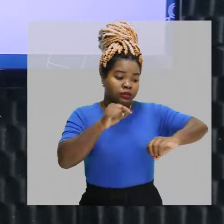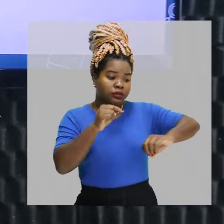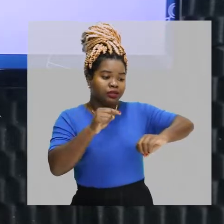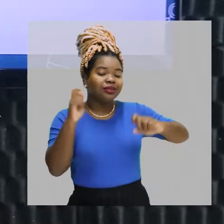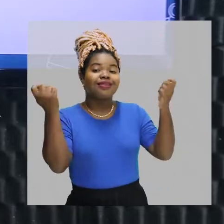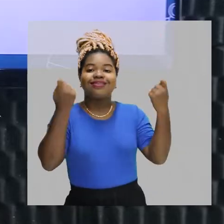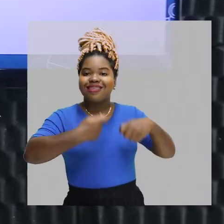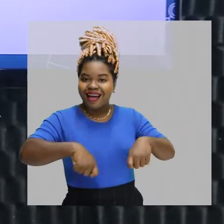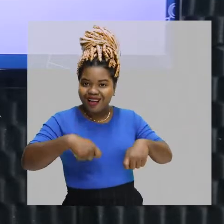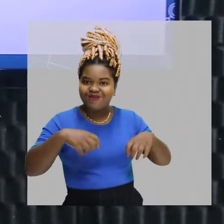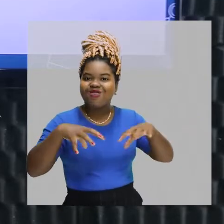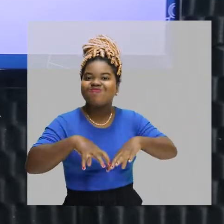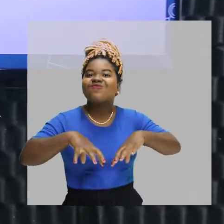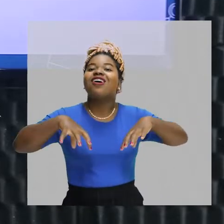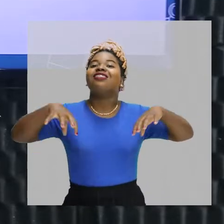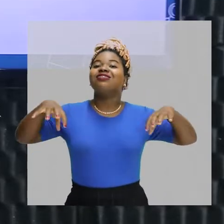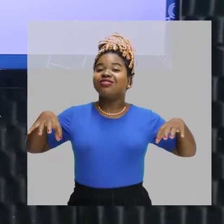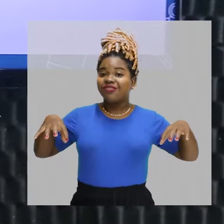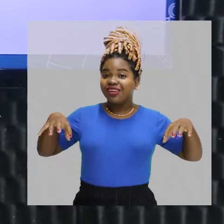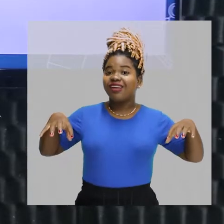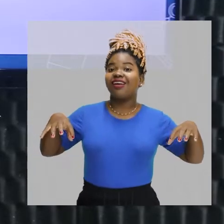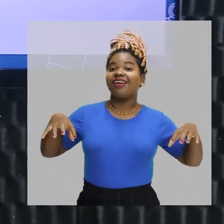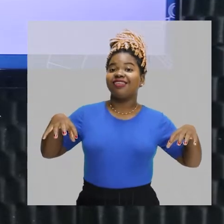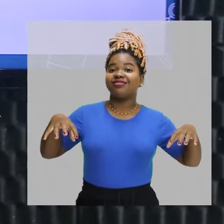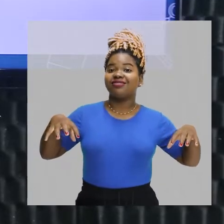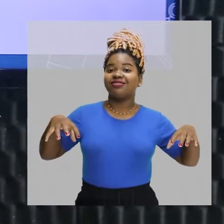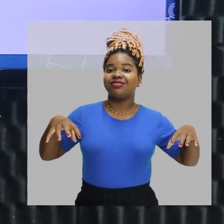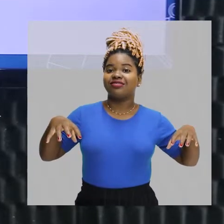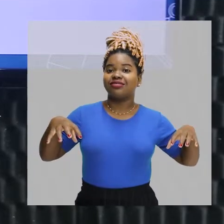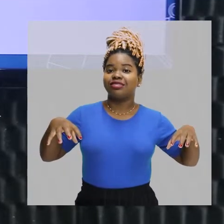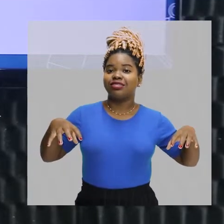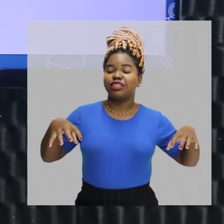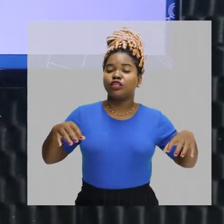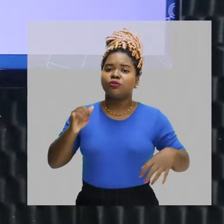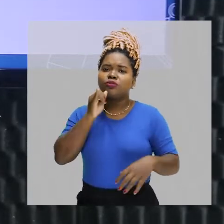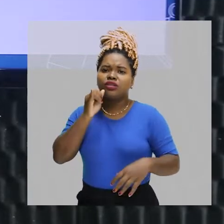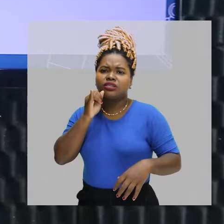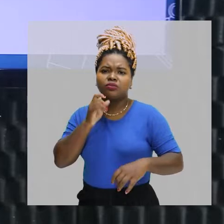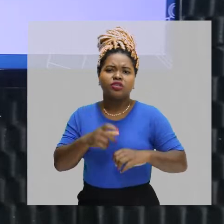divisível, ok? Então nós temos, por exemplo, o modelo atômico de Bohr.